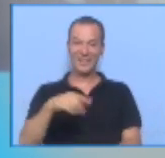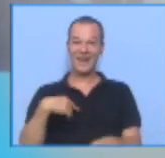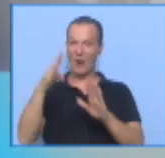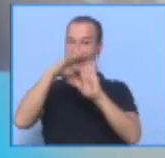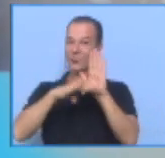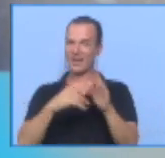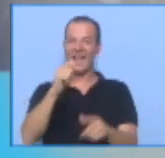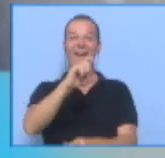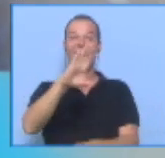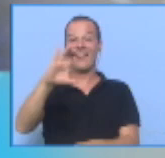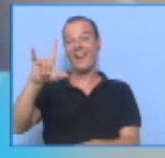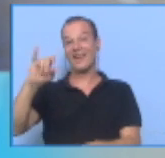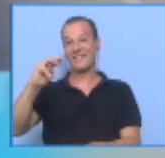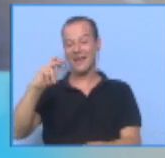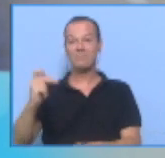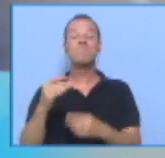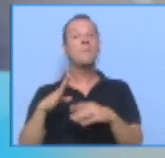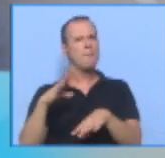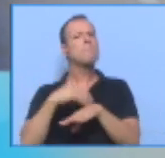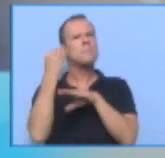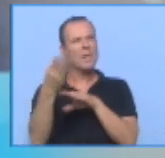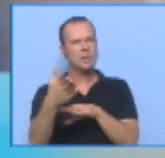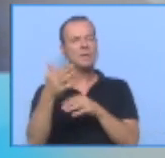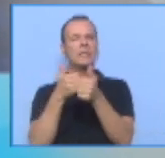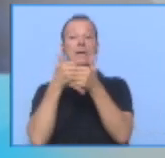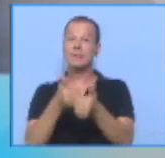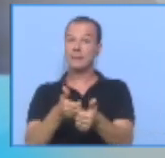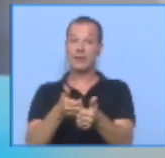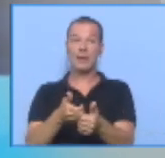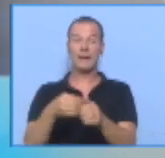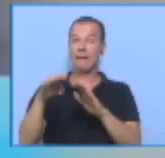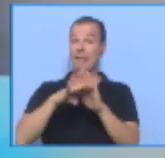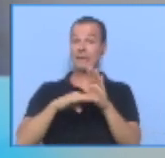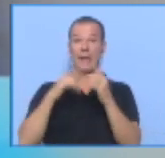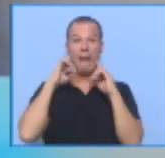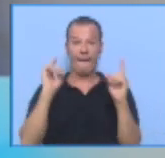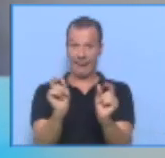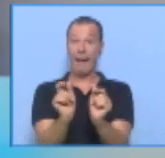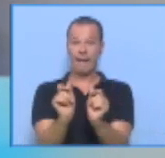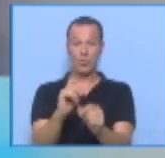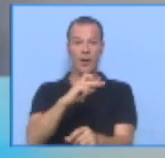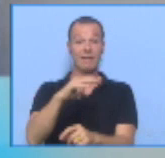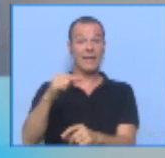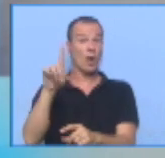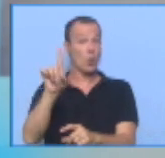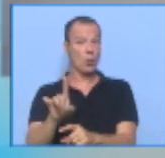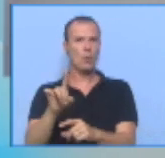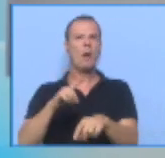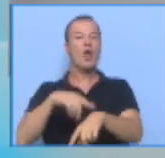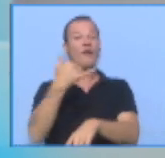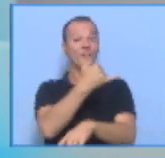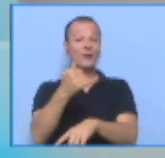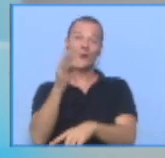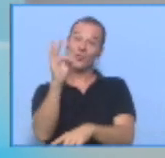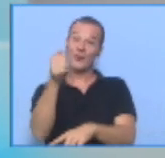programa Eclésia. E mais logo, siga a nossa edição rádio na Antena 1, quando forem